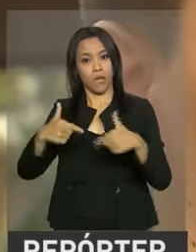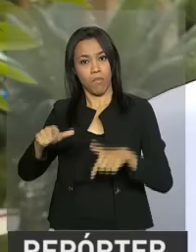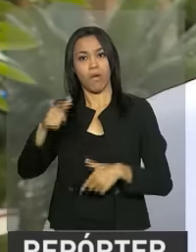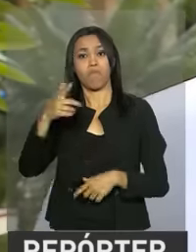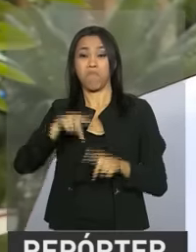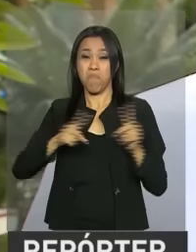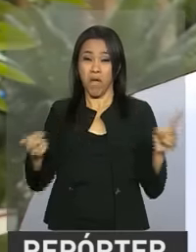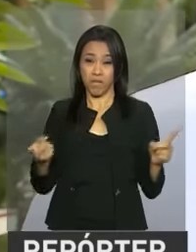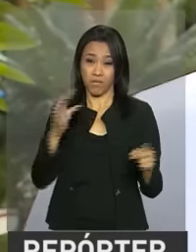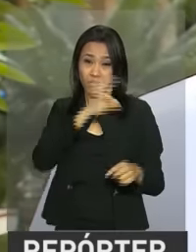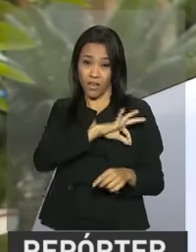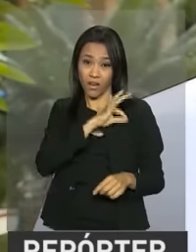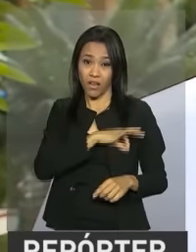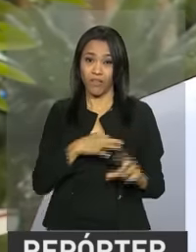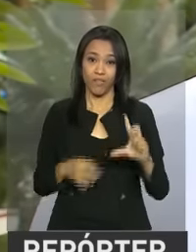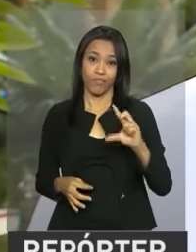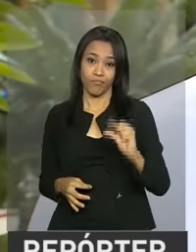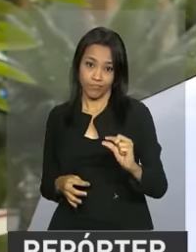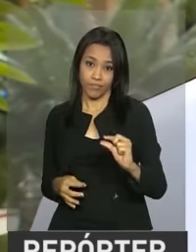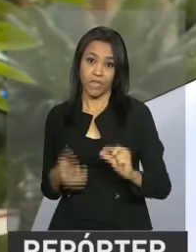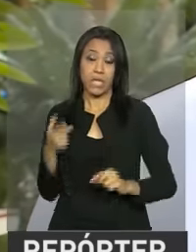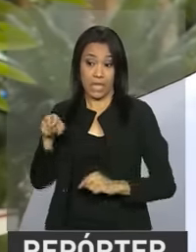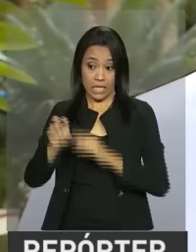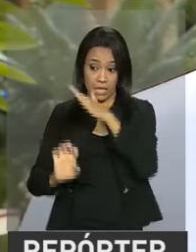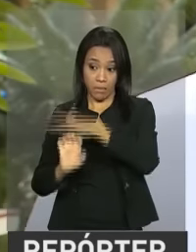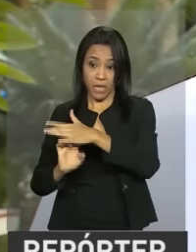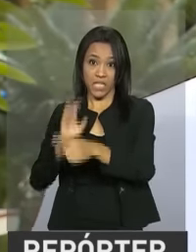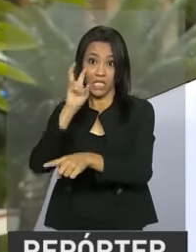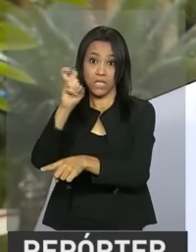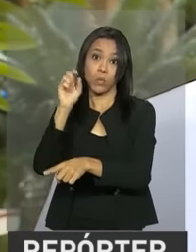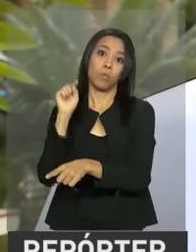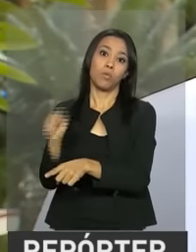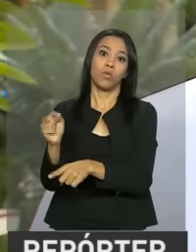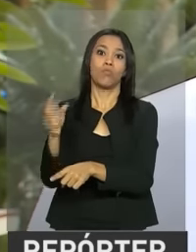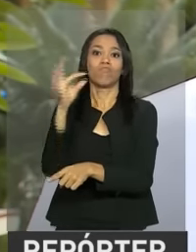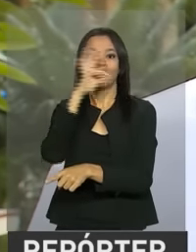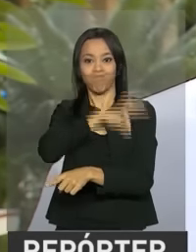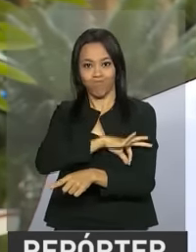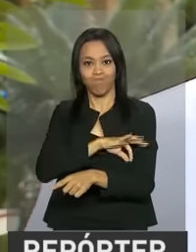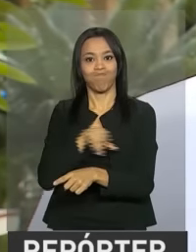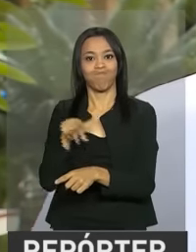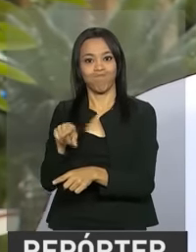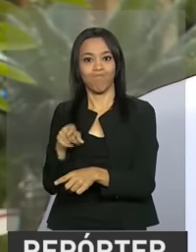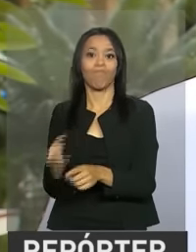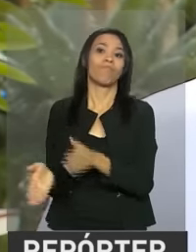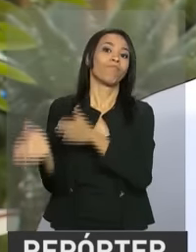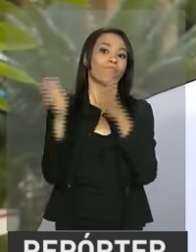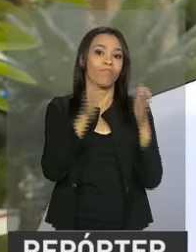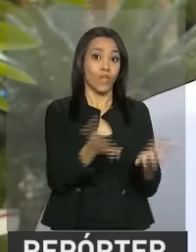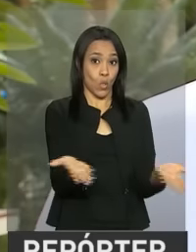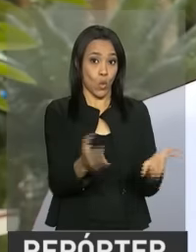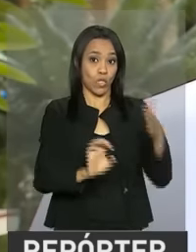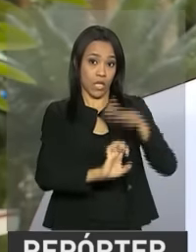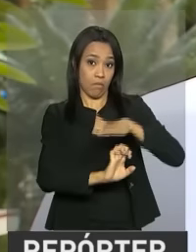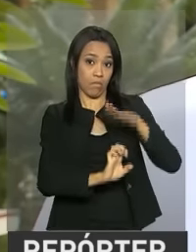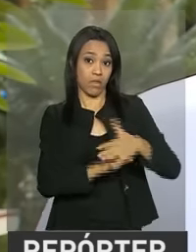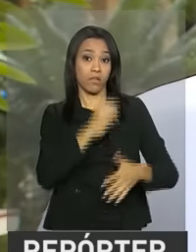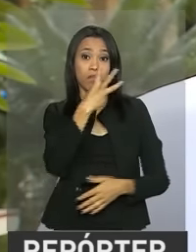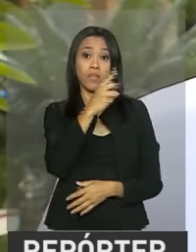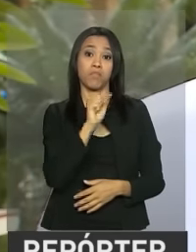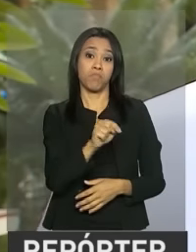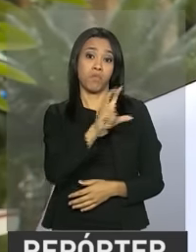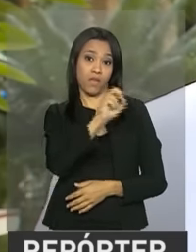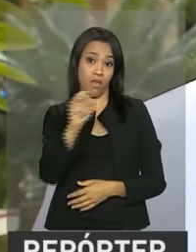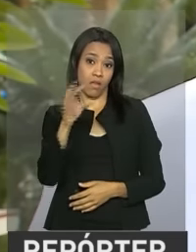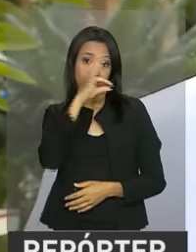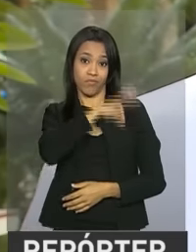bastante. Na antiga empresa eu recebia 5 mil bruto e na empresa atual eu estou recebendo 3.500,